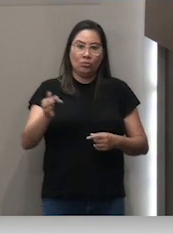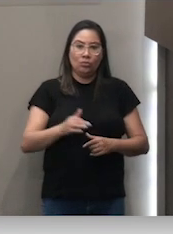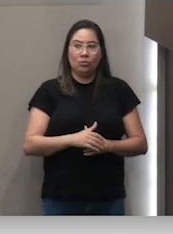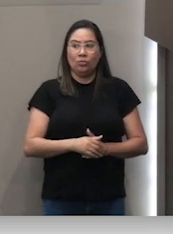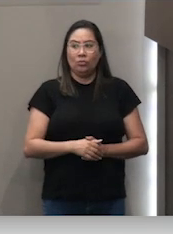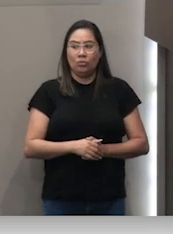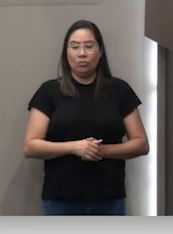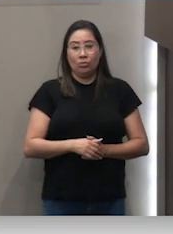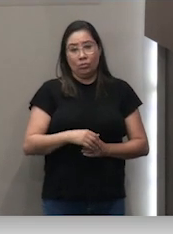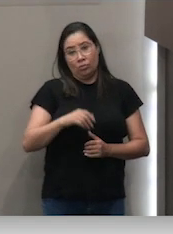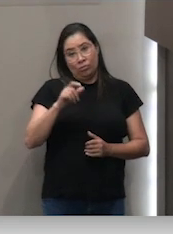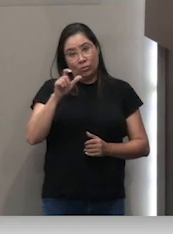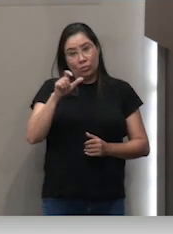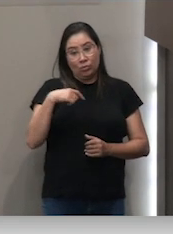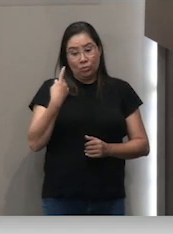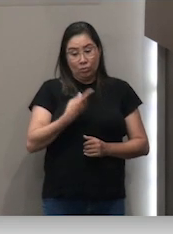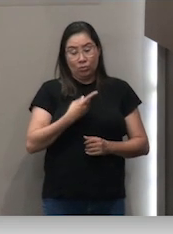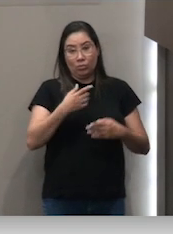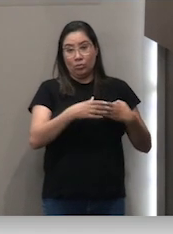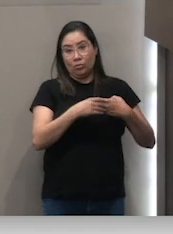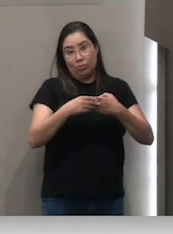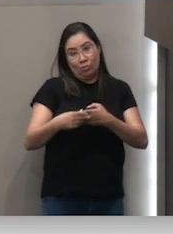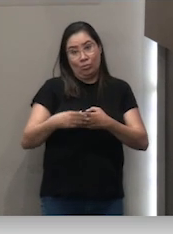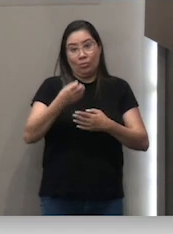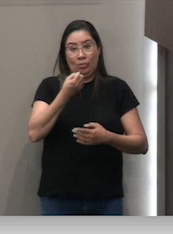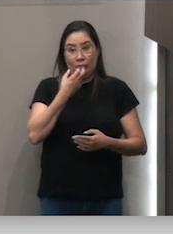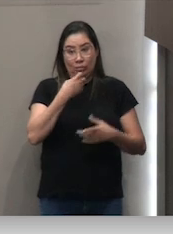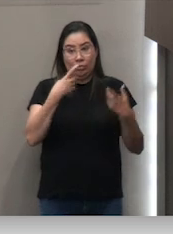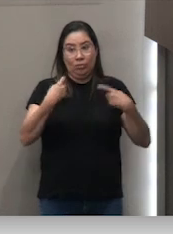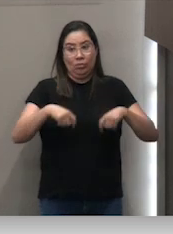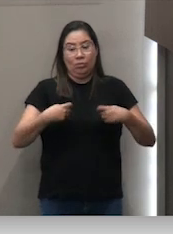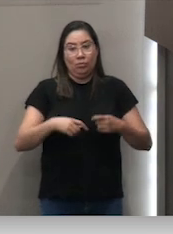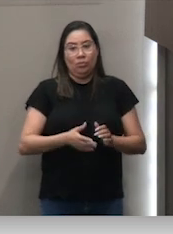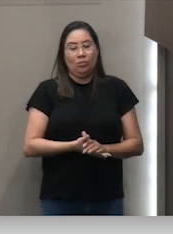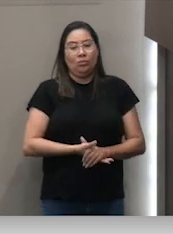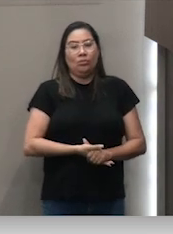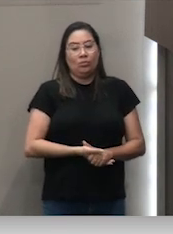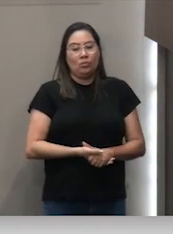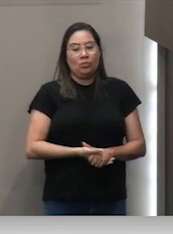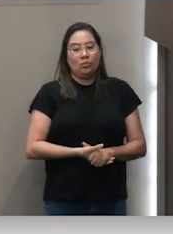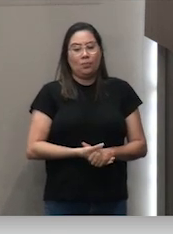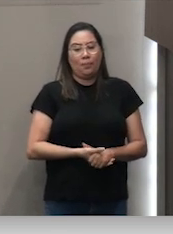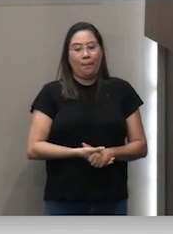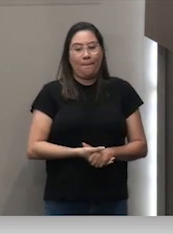com quem anda que eu vou dizer quem tu é. Isso é básico.